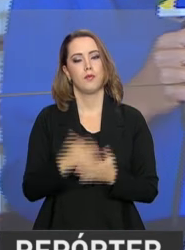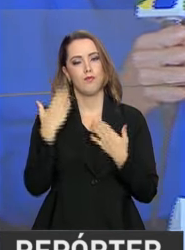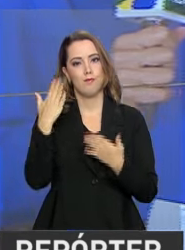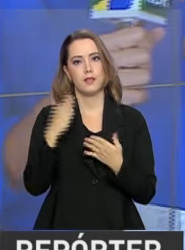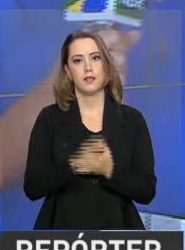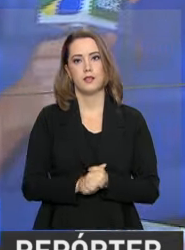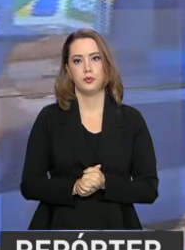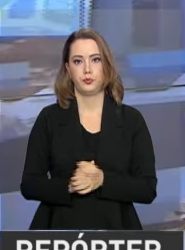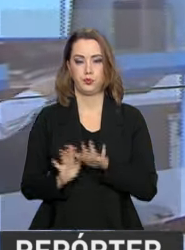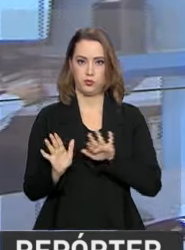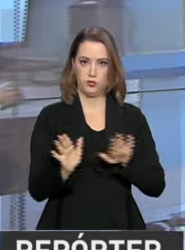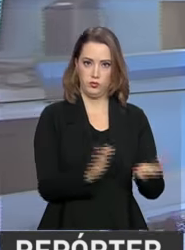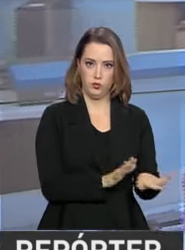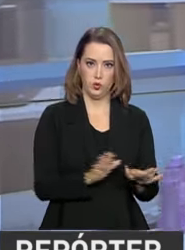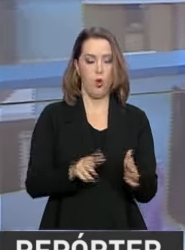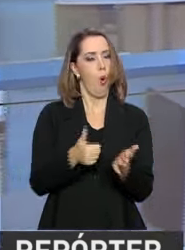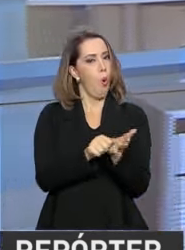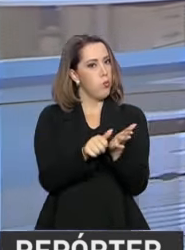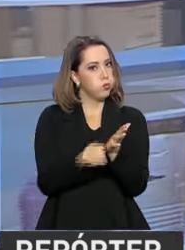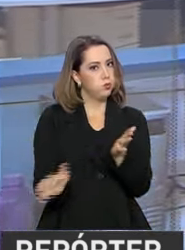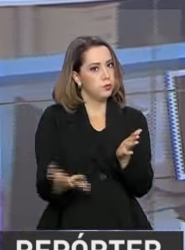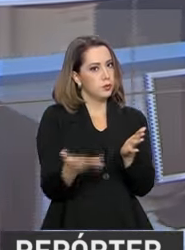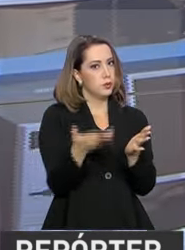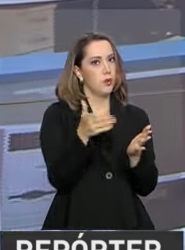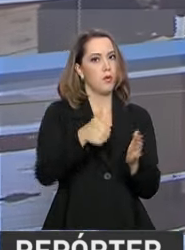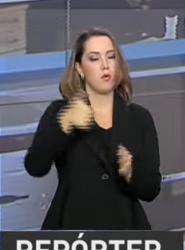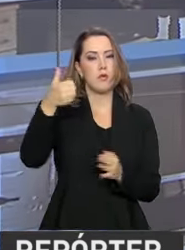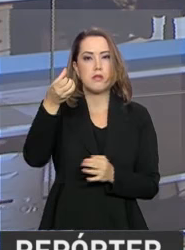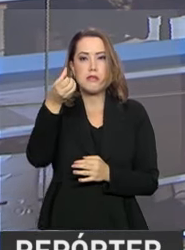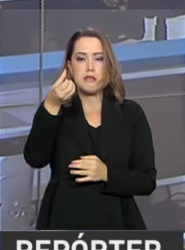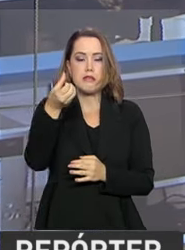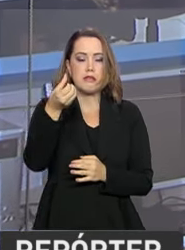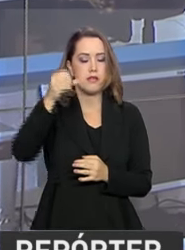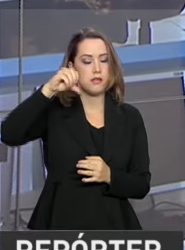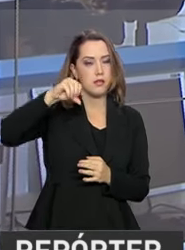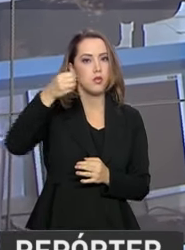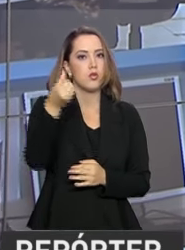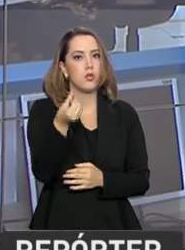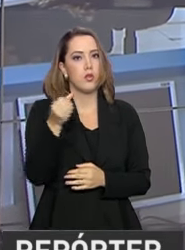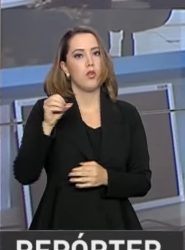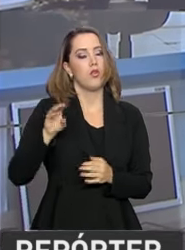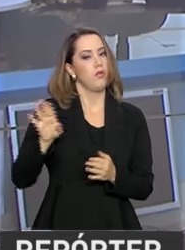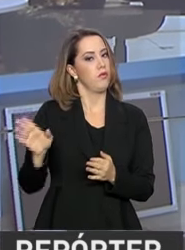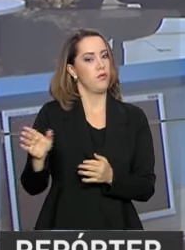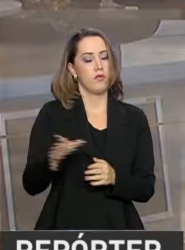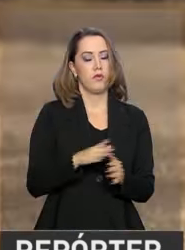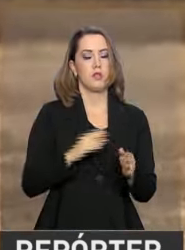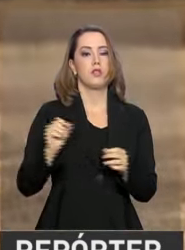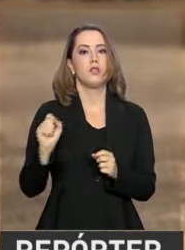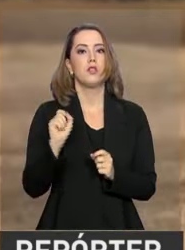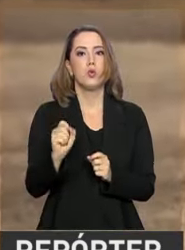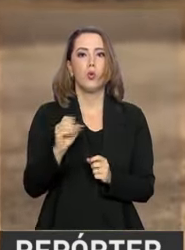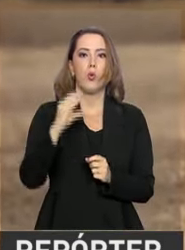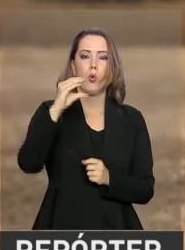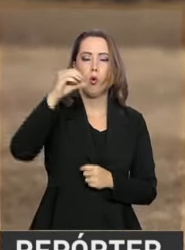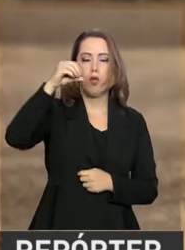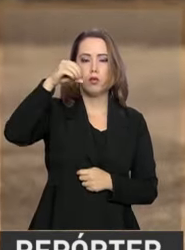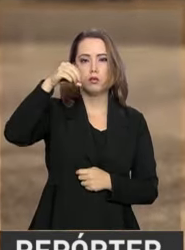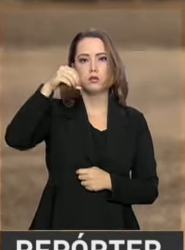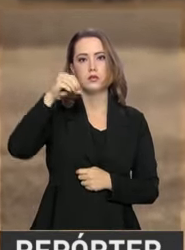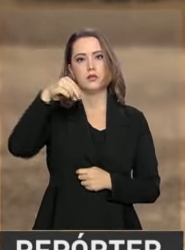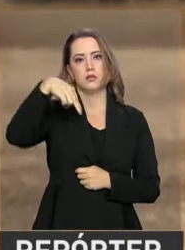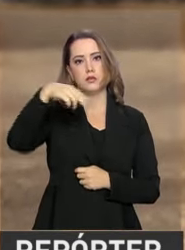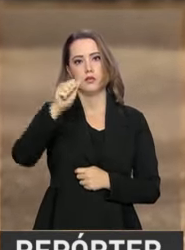a produção nacional de grãos deve ultrapassar 196 milhões de toneladas os números da conab a companhia nacional de